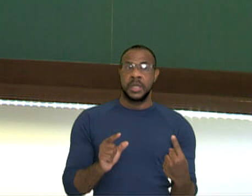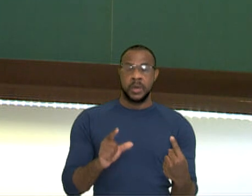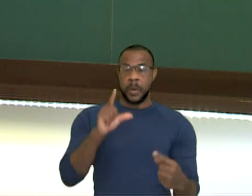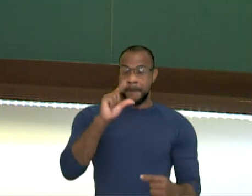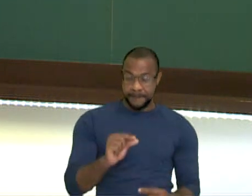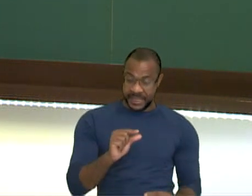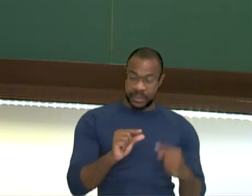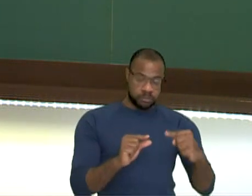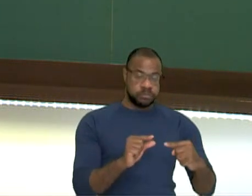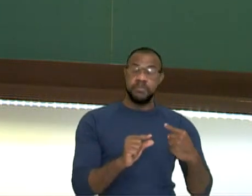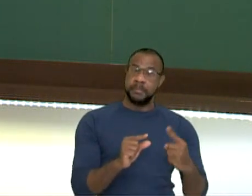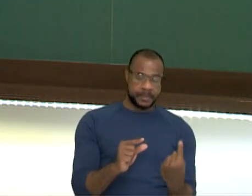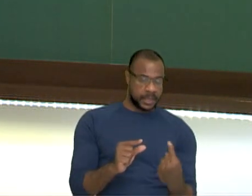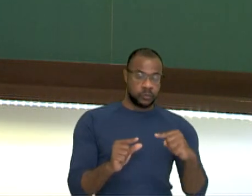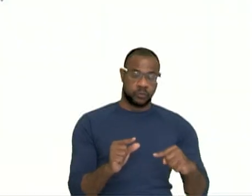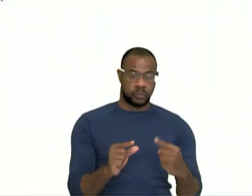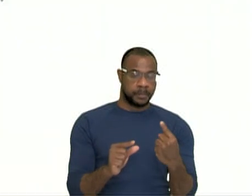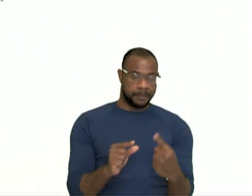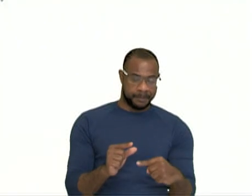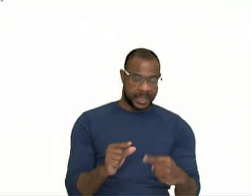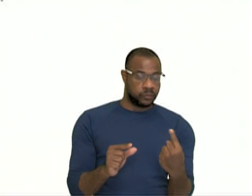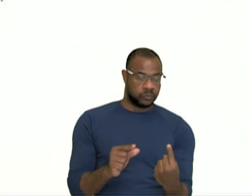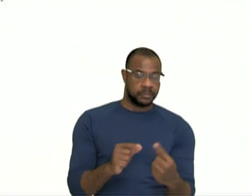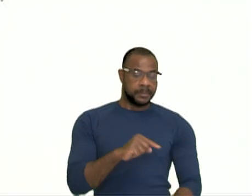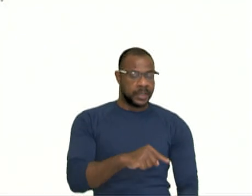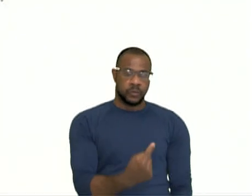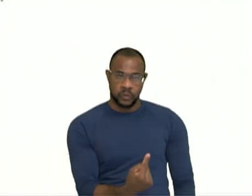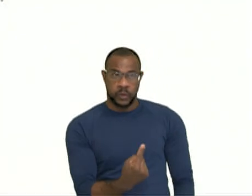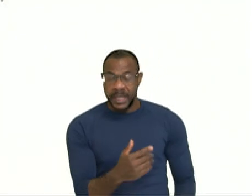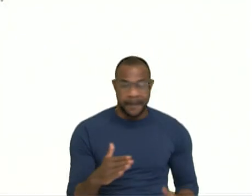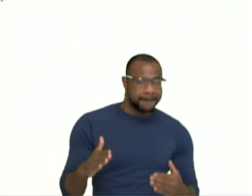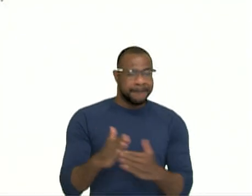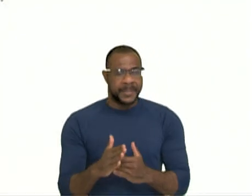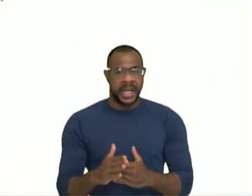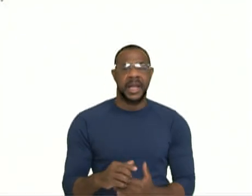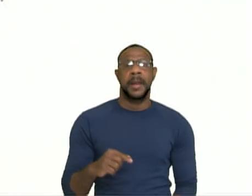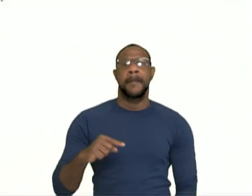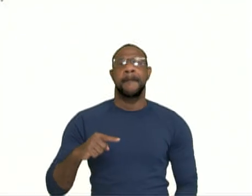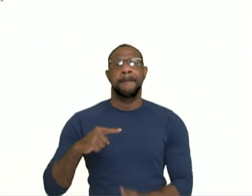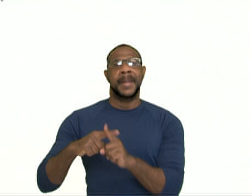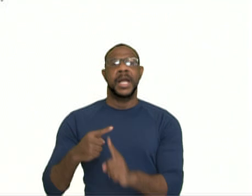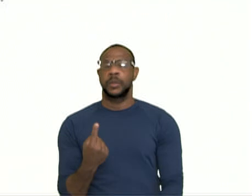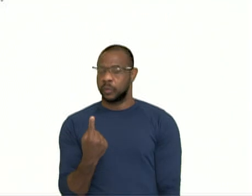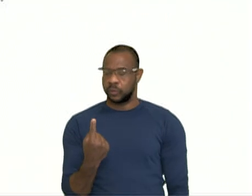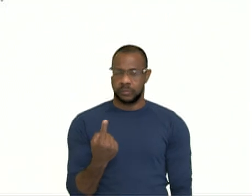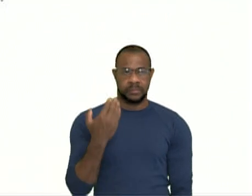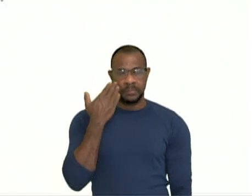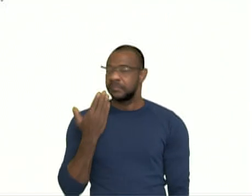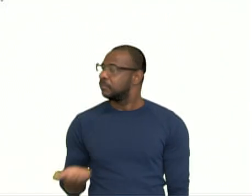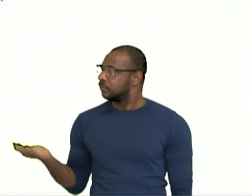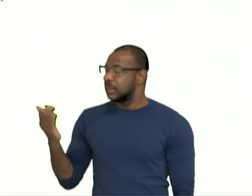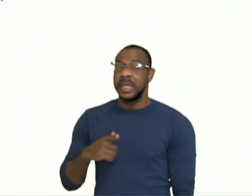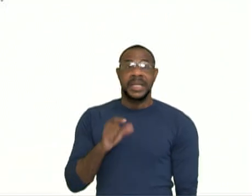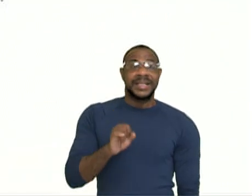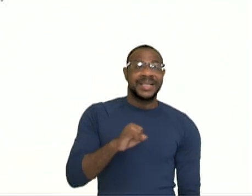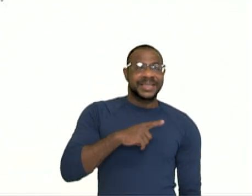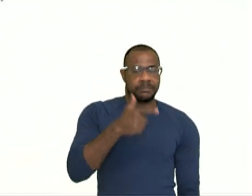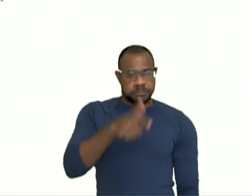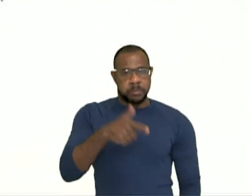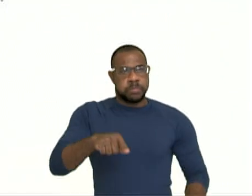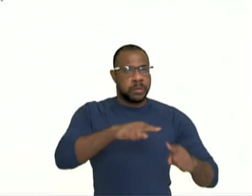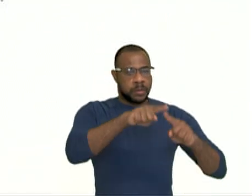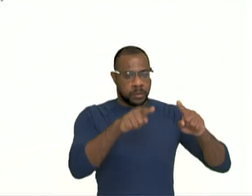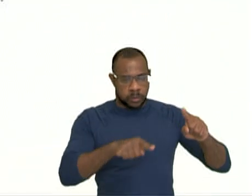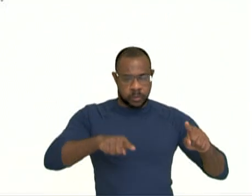mínimo é -1 e o ponto máximo é +1. E como a gente sabe, quando há essa repetição